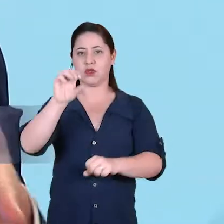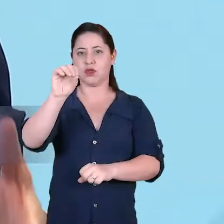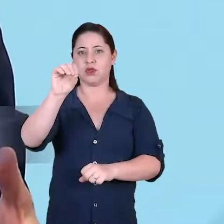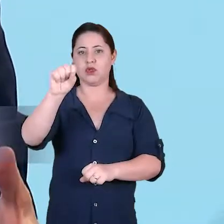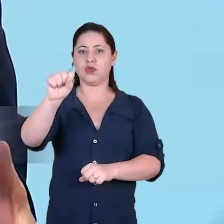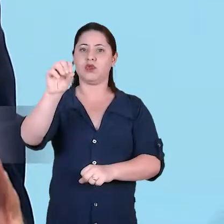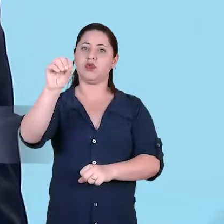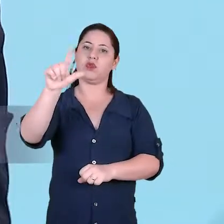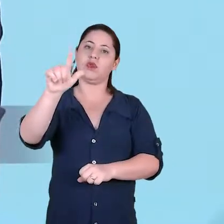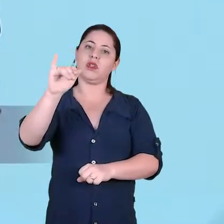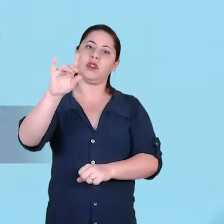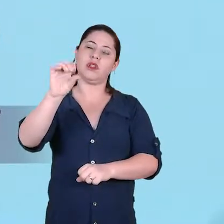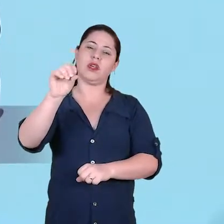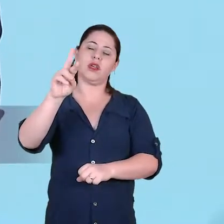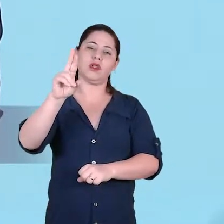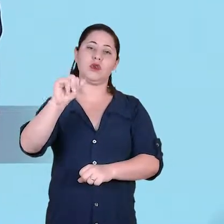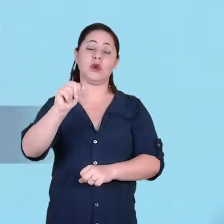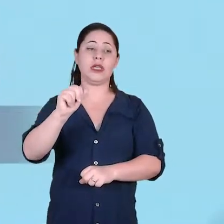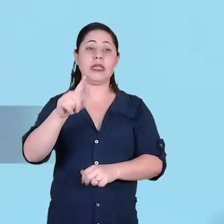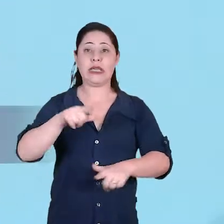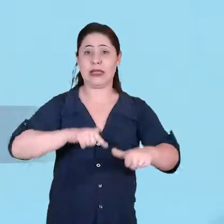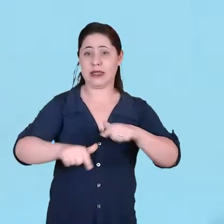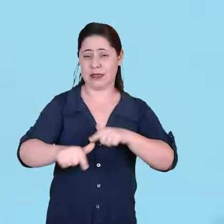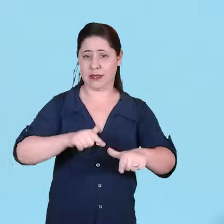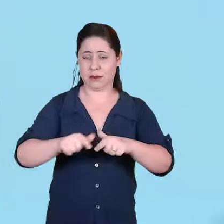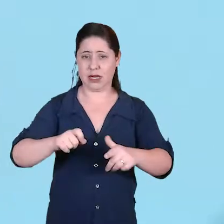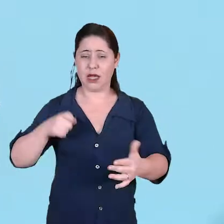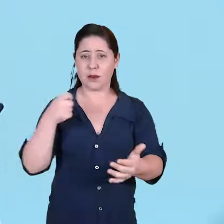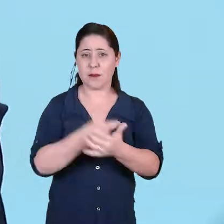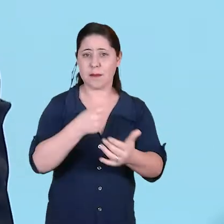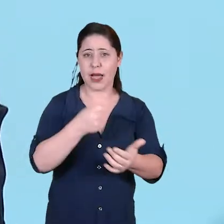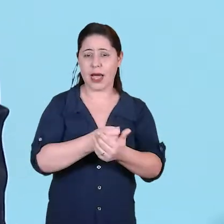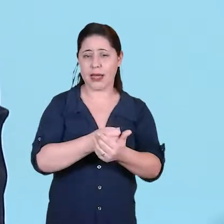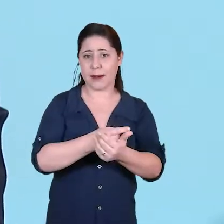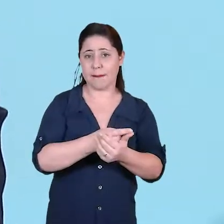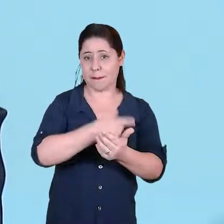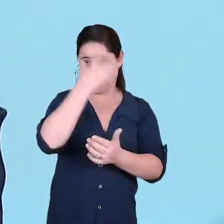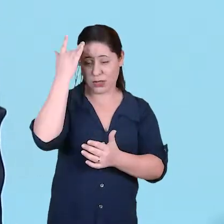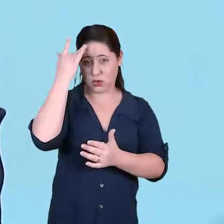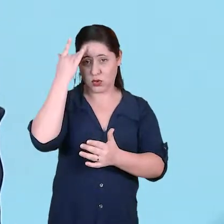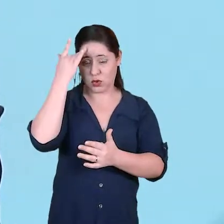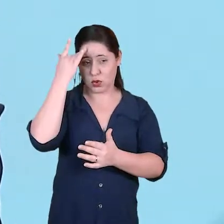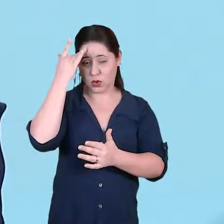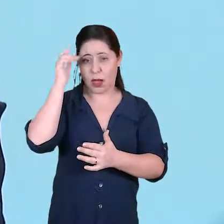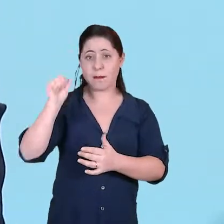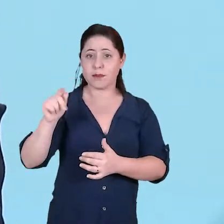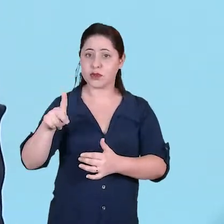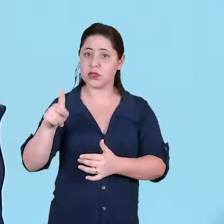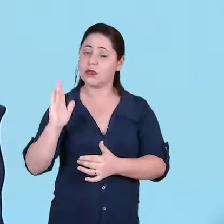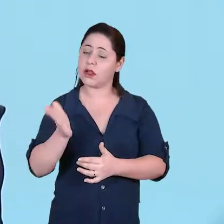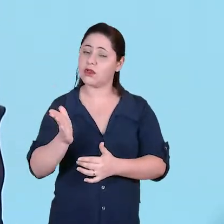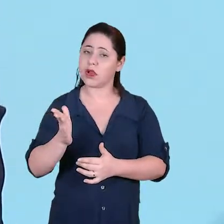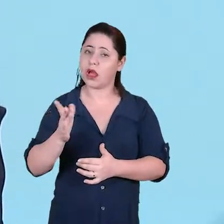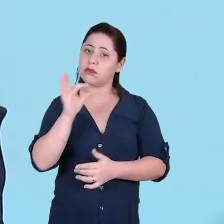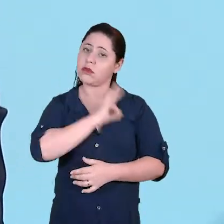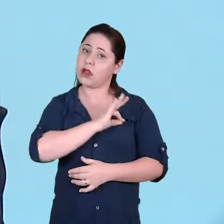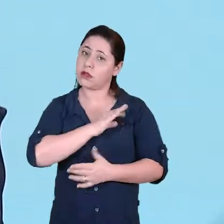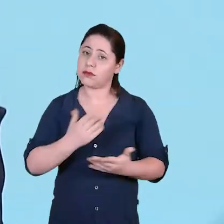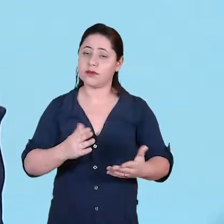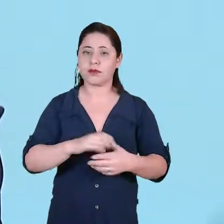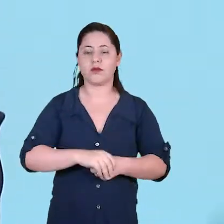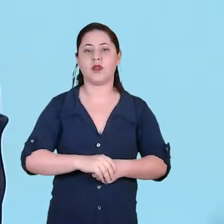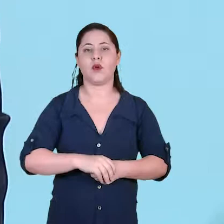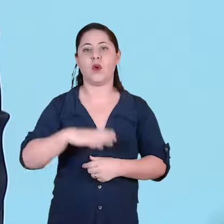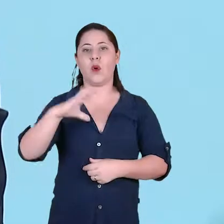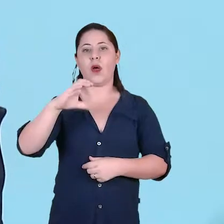quem está na ativa contribui para aqueles que já trabalharam, né, receberem a sua aposentadoria. O sistema de